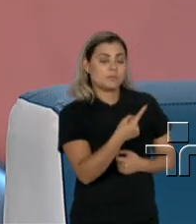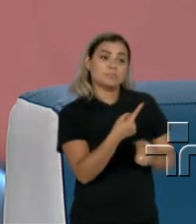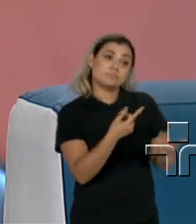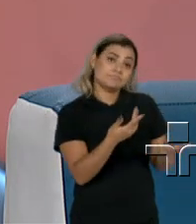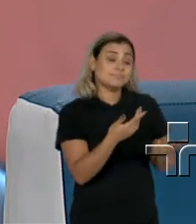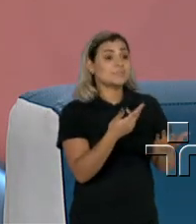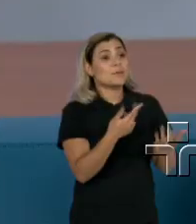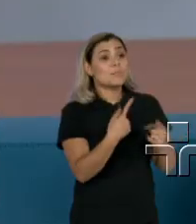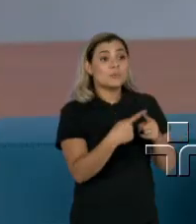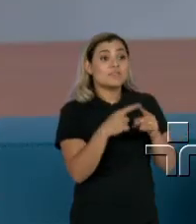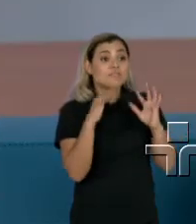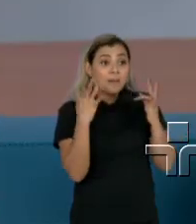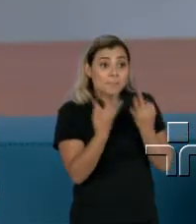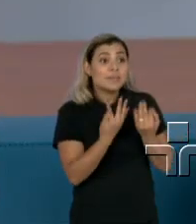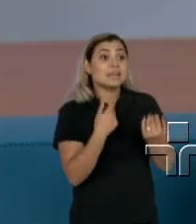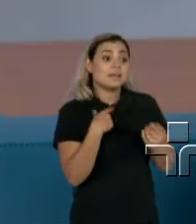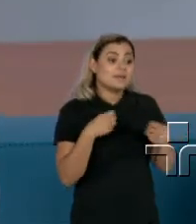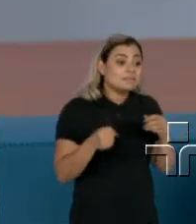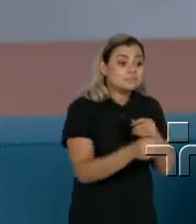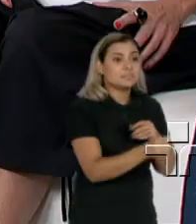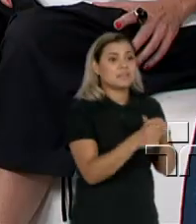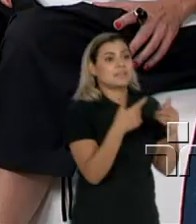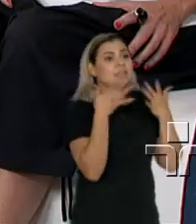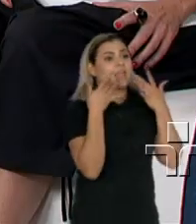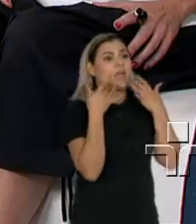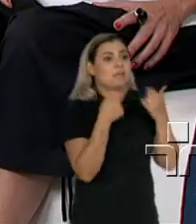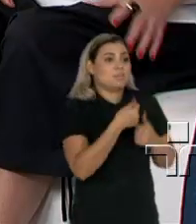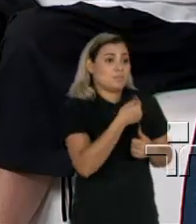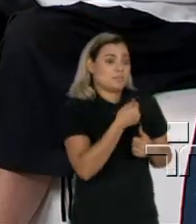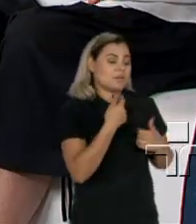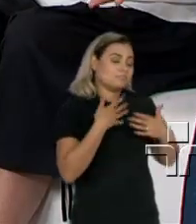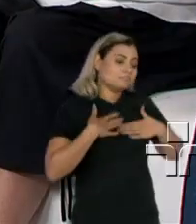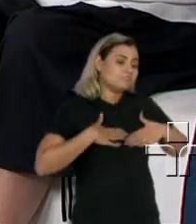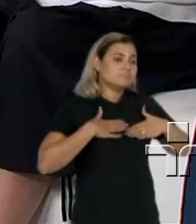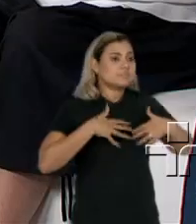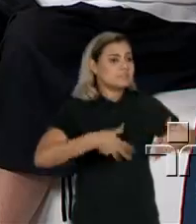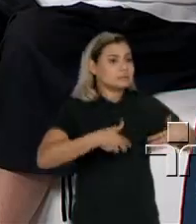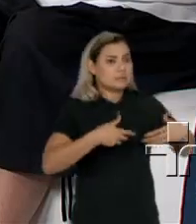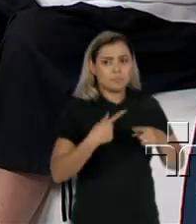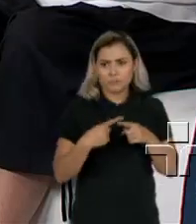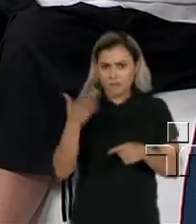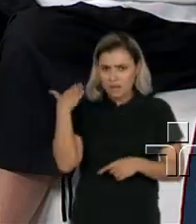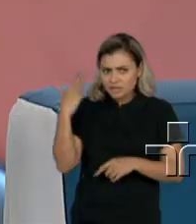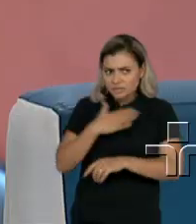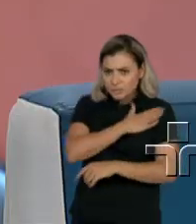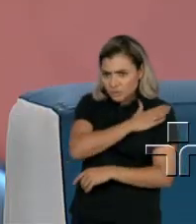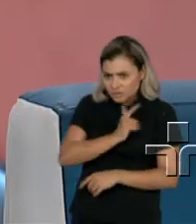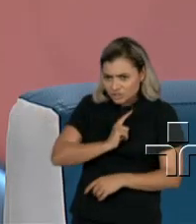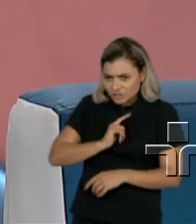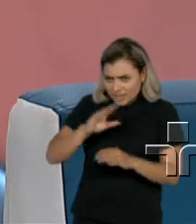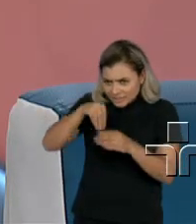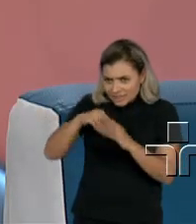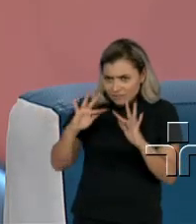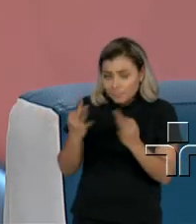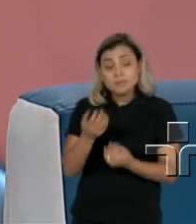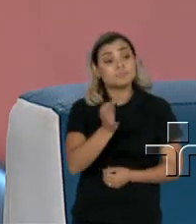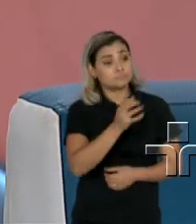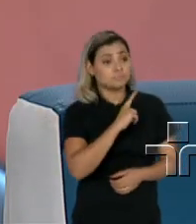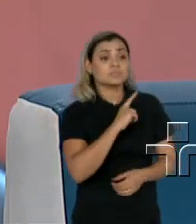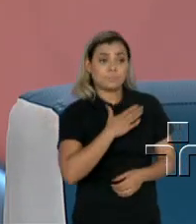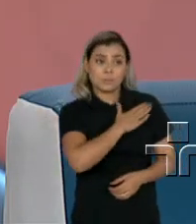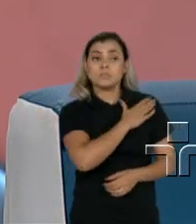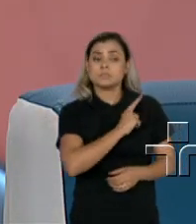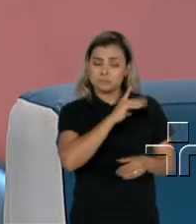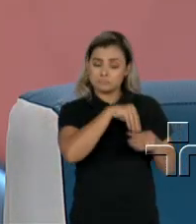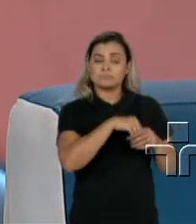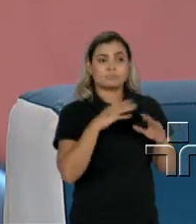pior que a família fosse o teatro a princípio tinha preconceito de entre da sua melhor caso muito